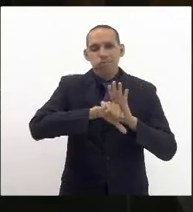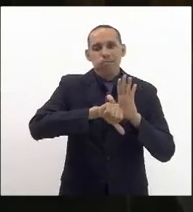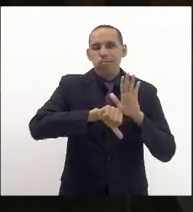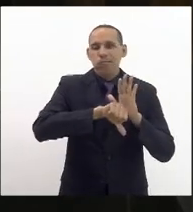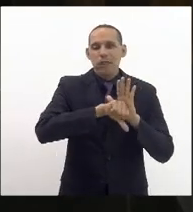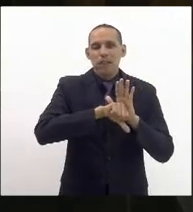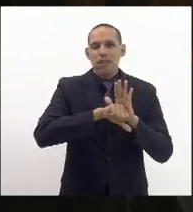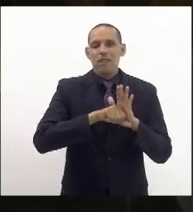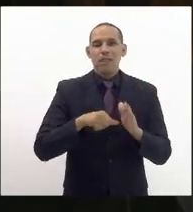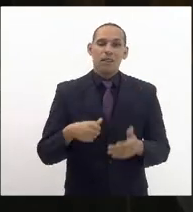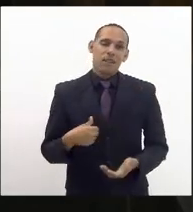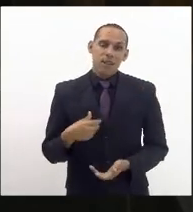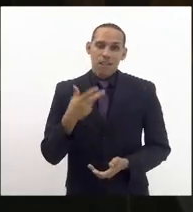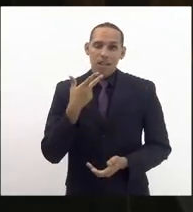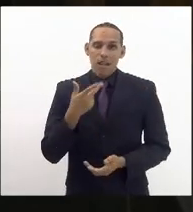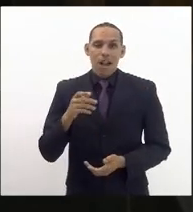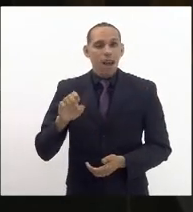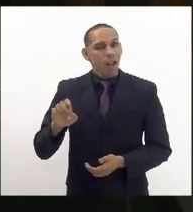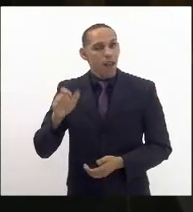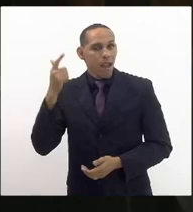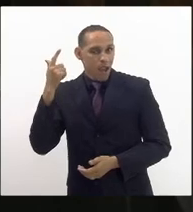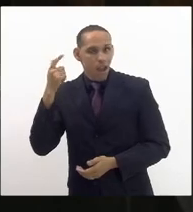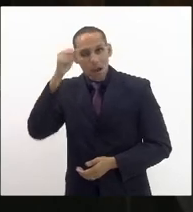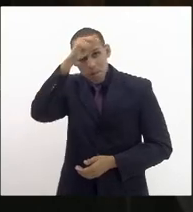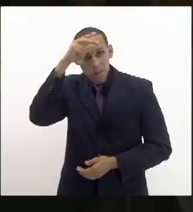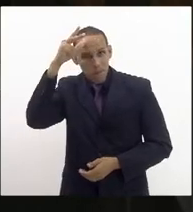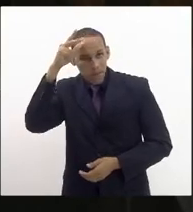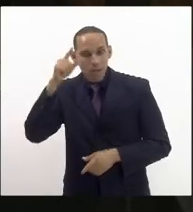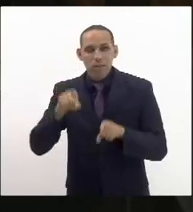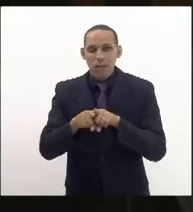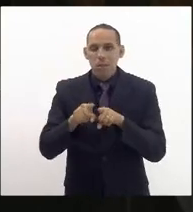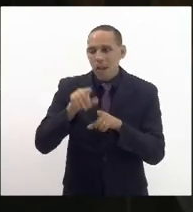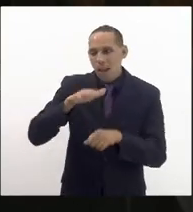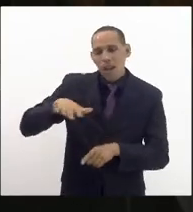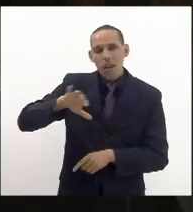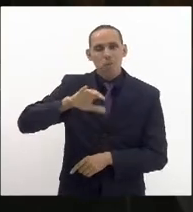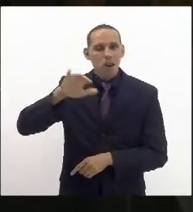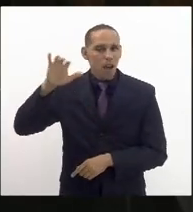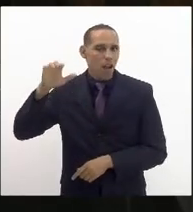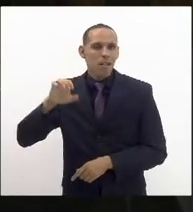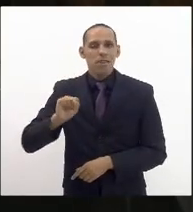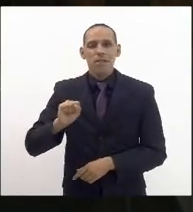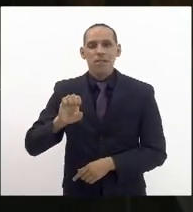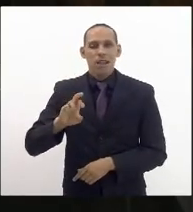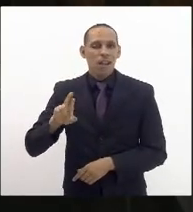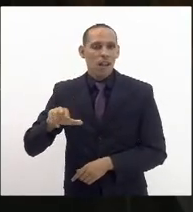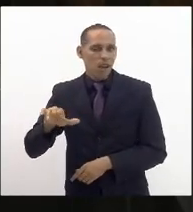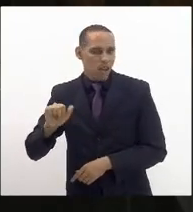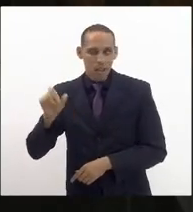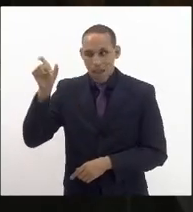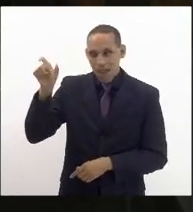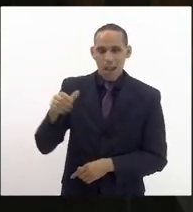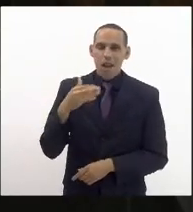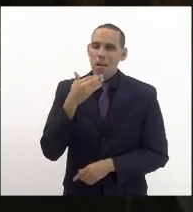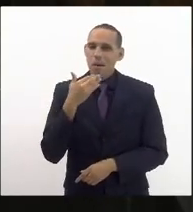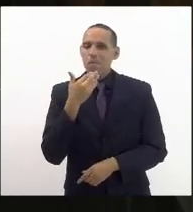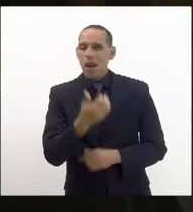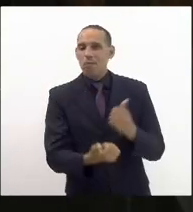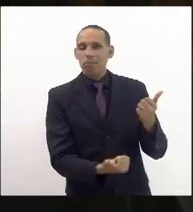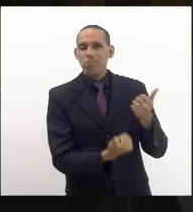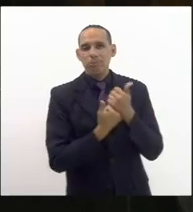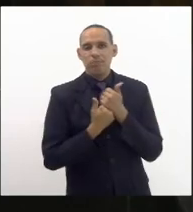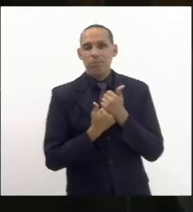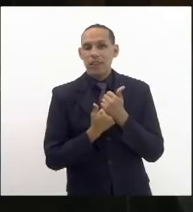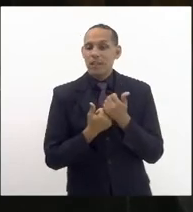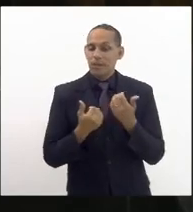posso deixar de citar aqui um ex-prefeito na região serrana, o qual ele foi pedir apoio. Ou